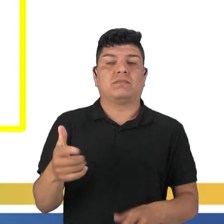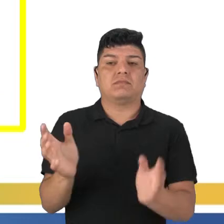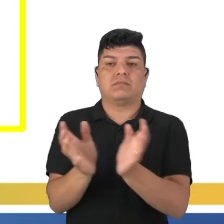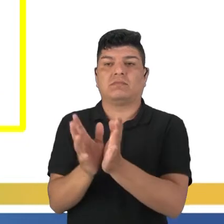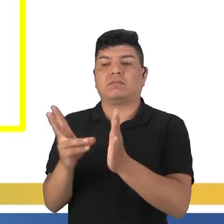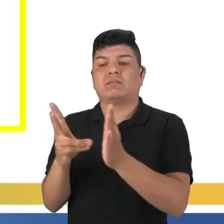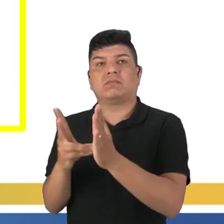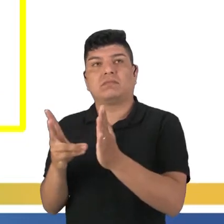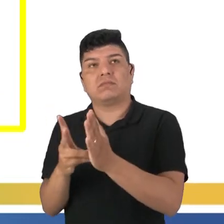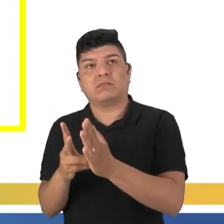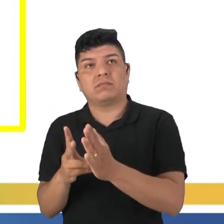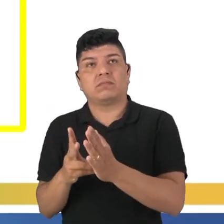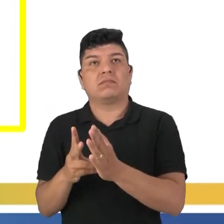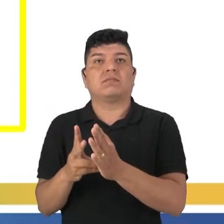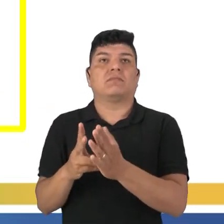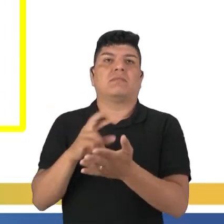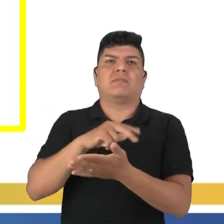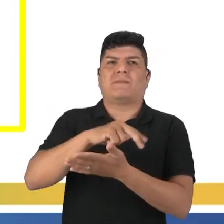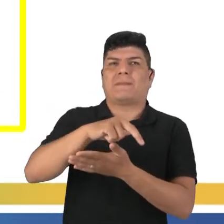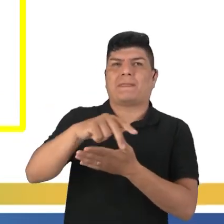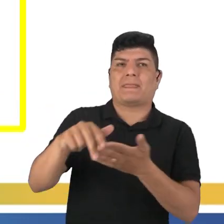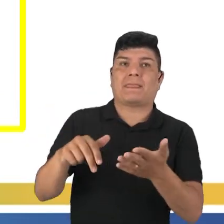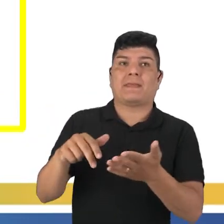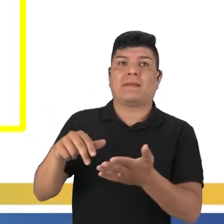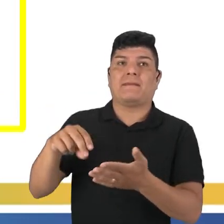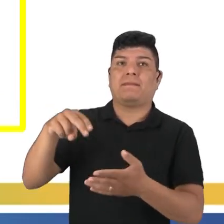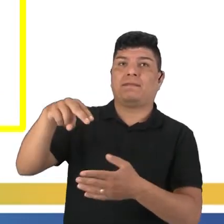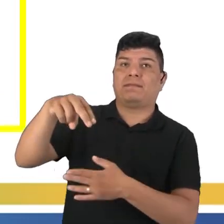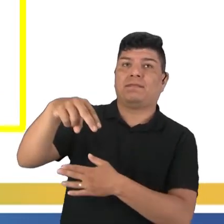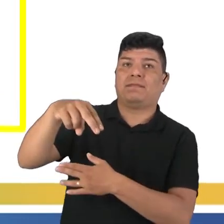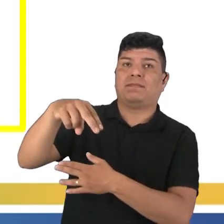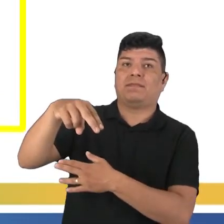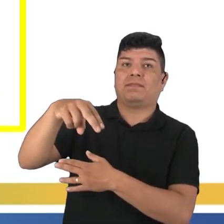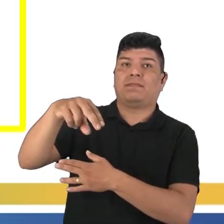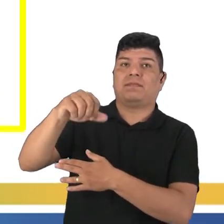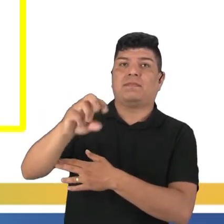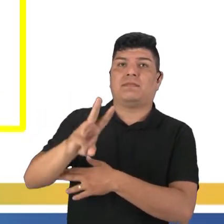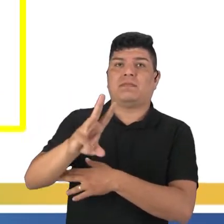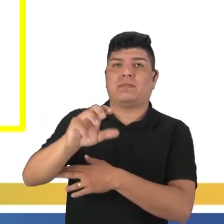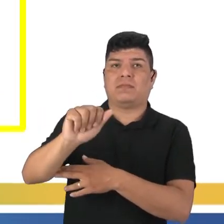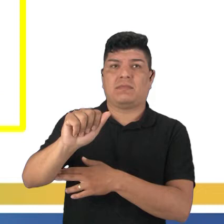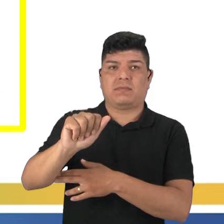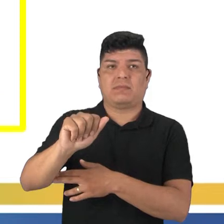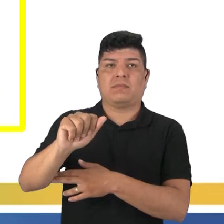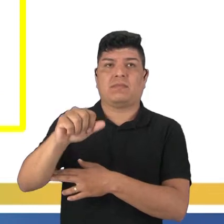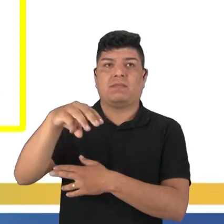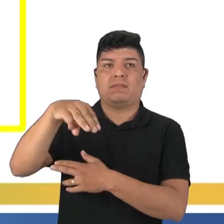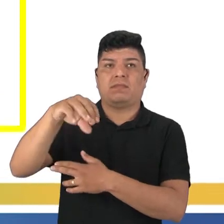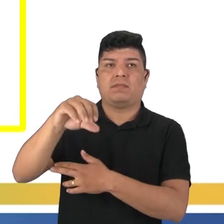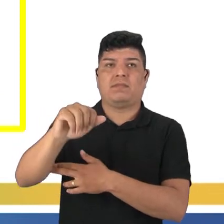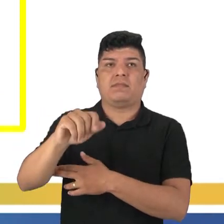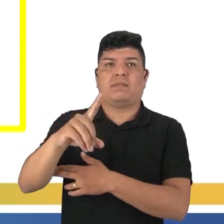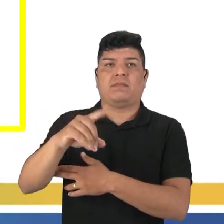etnias, né, Manchineri, Naua, a Polia, o Arara,